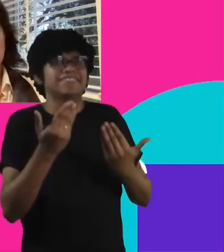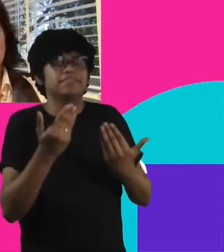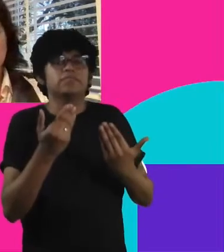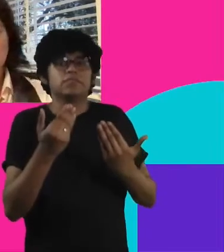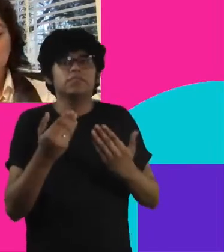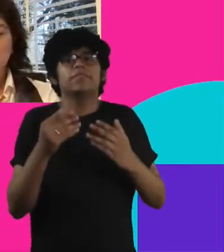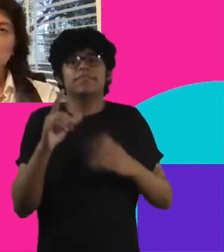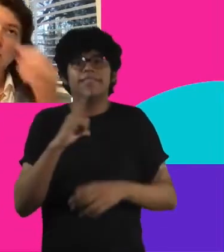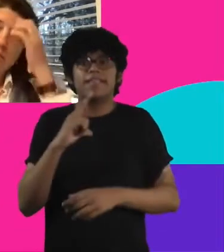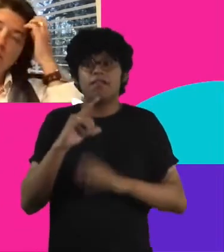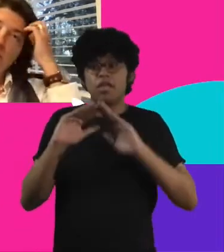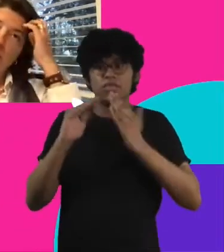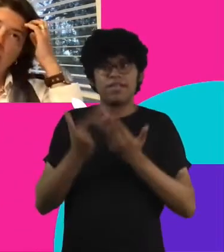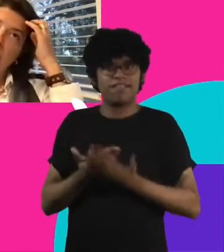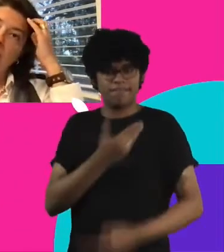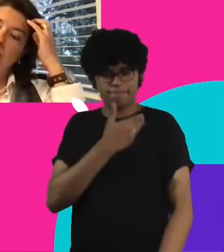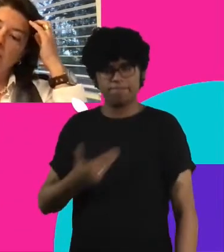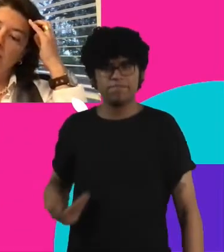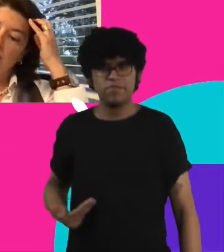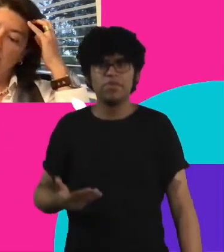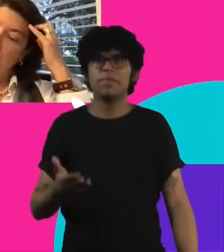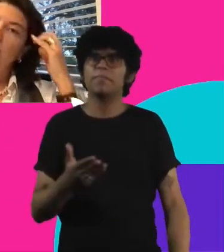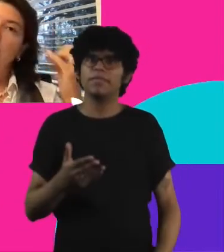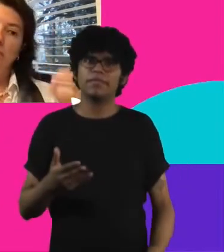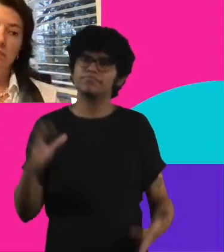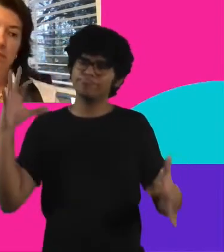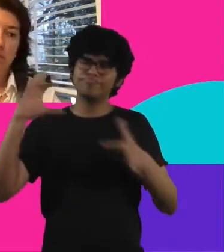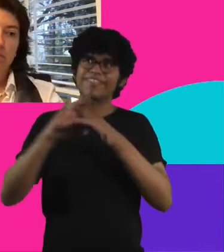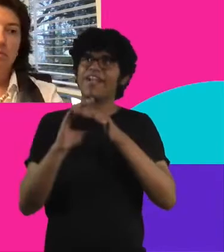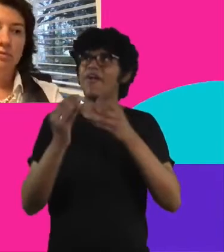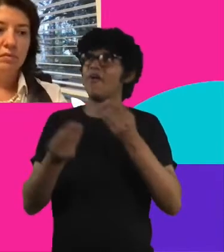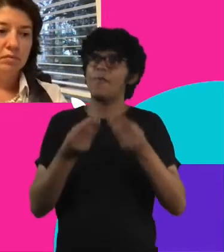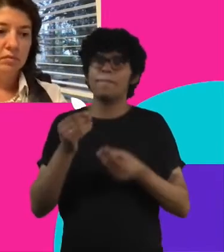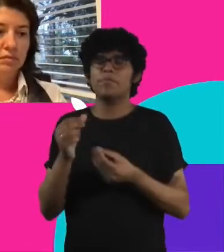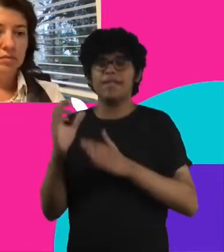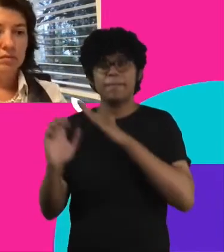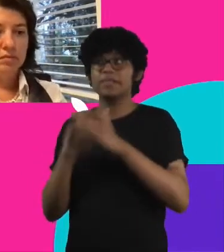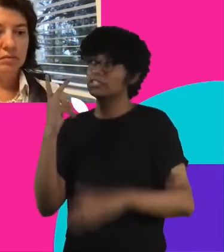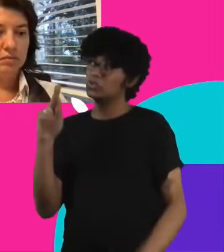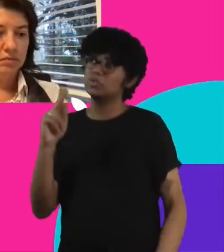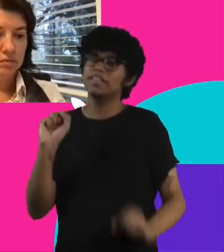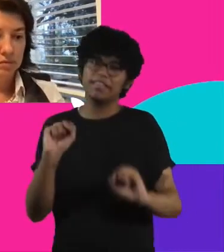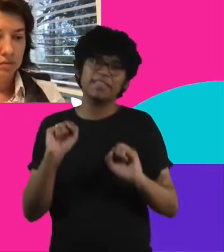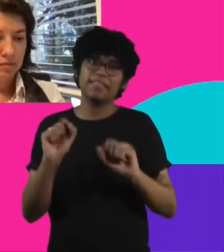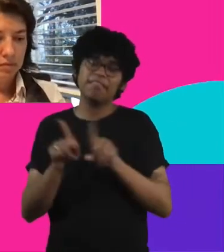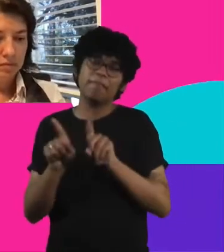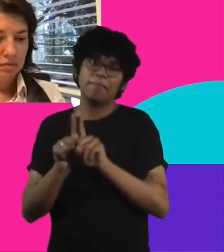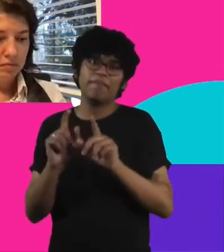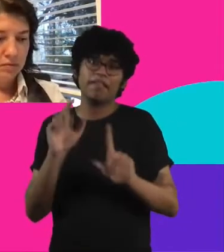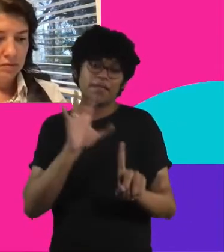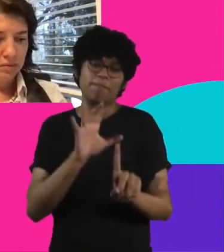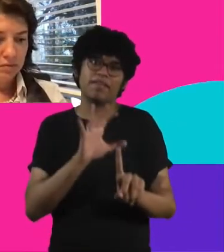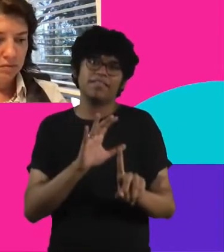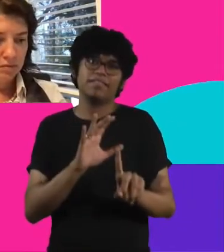educação pública, do Américo, daqui a pouco vamos juntar tudo, conectar e ver como é que a ENDE também pode, né, impactar na educação pública, como você